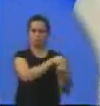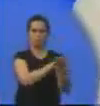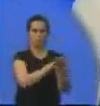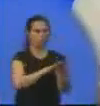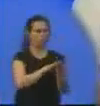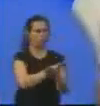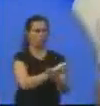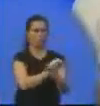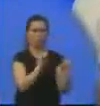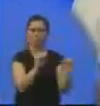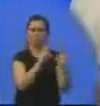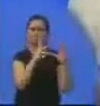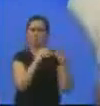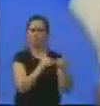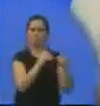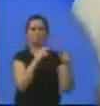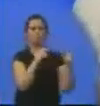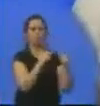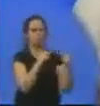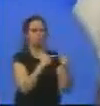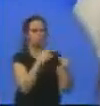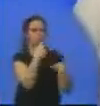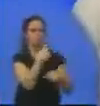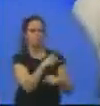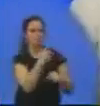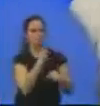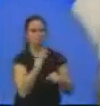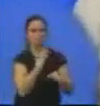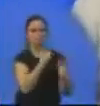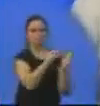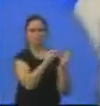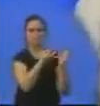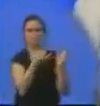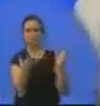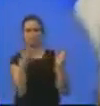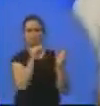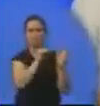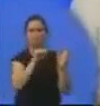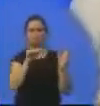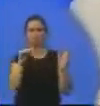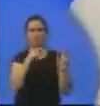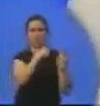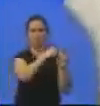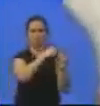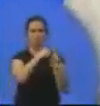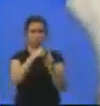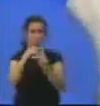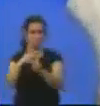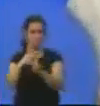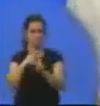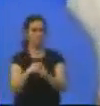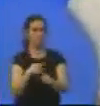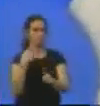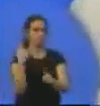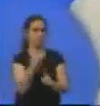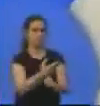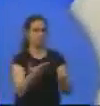Porque todos os valores possíveis ali dão sempre positivos. Então,